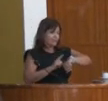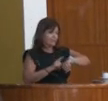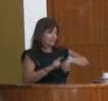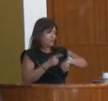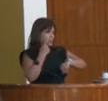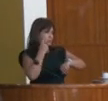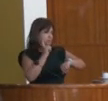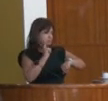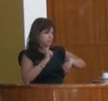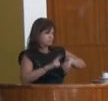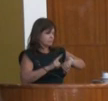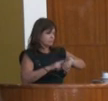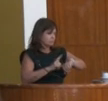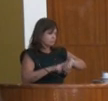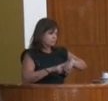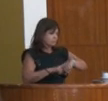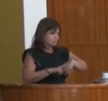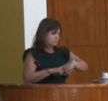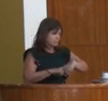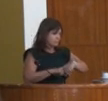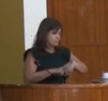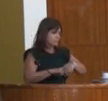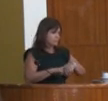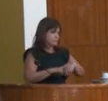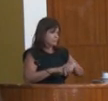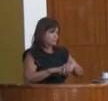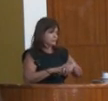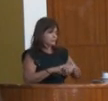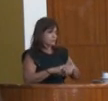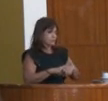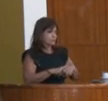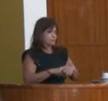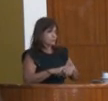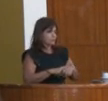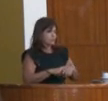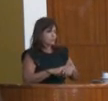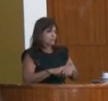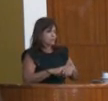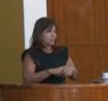tempo, que mostra como o capacitismo